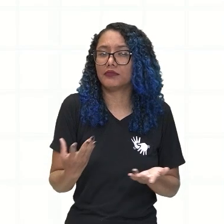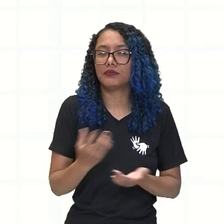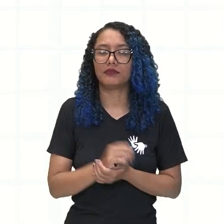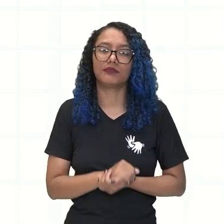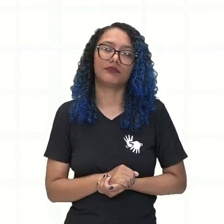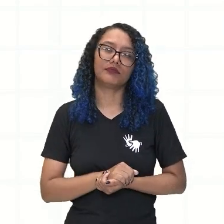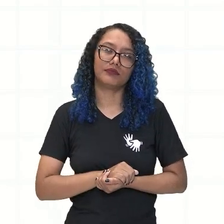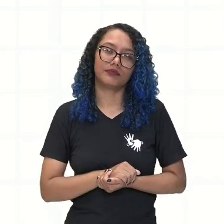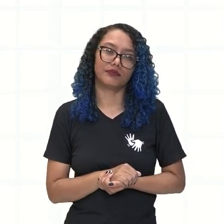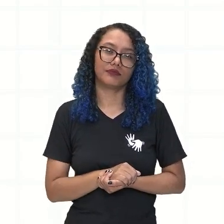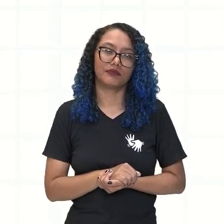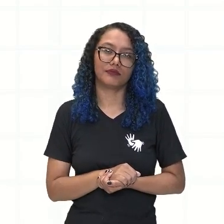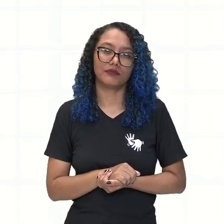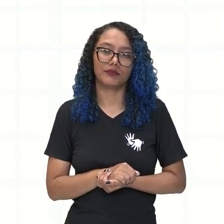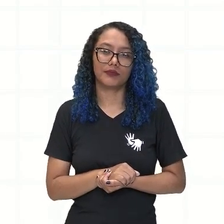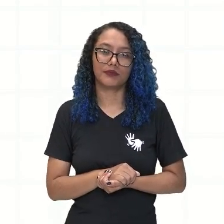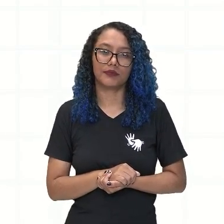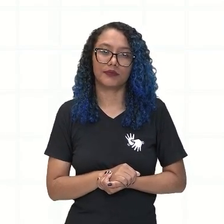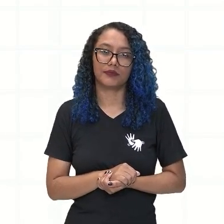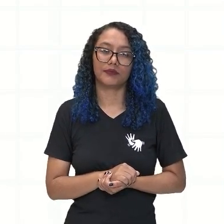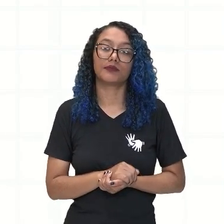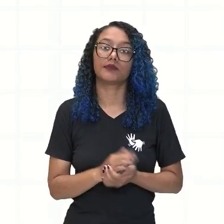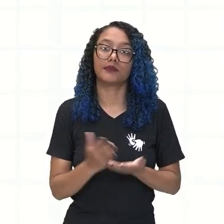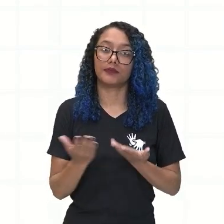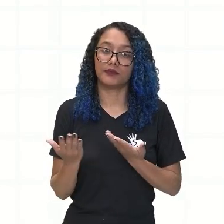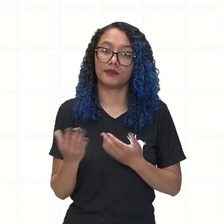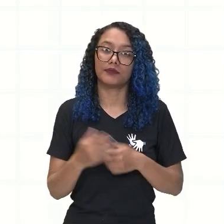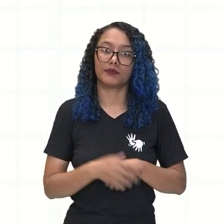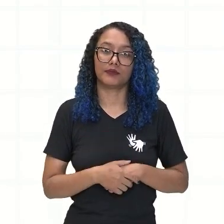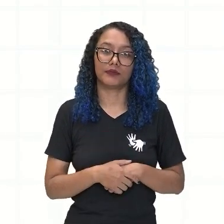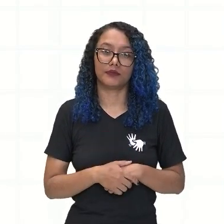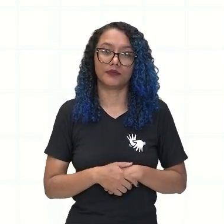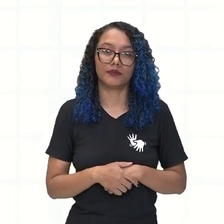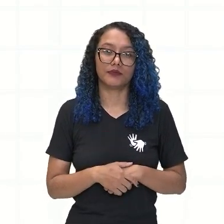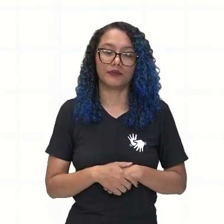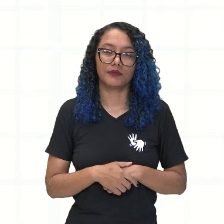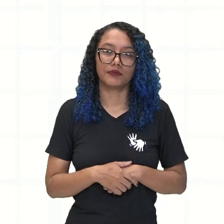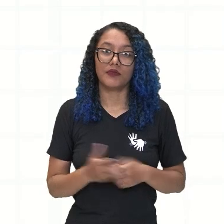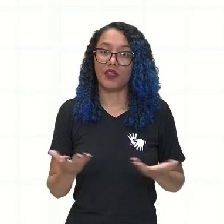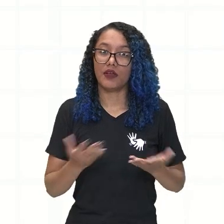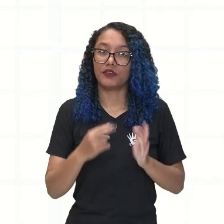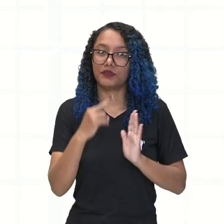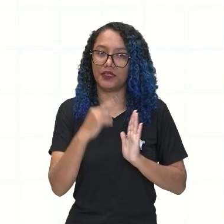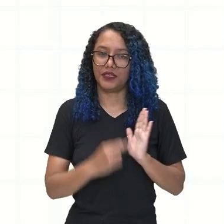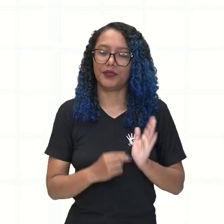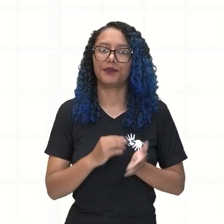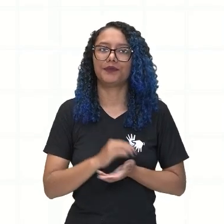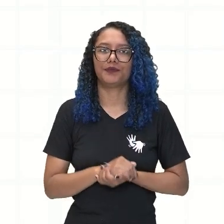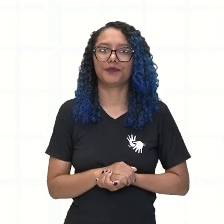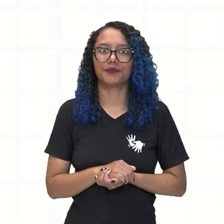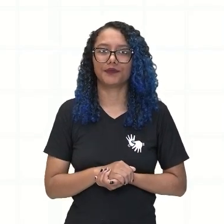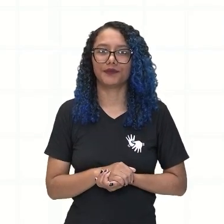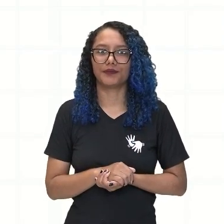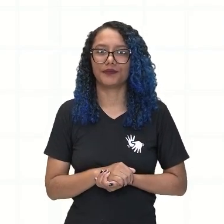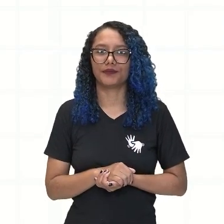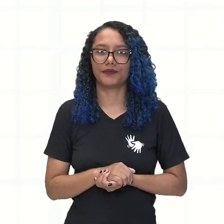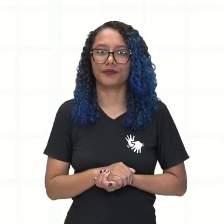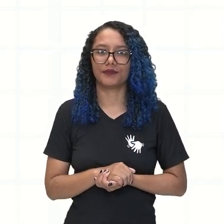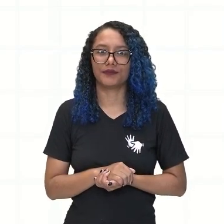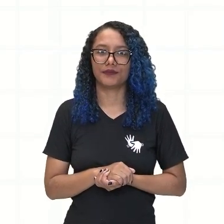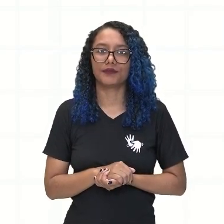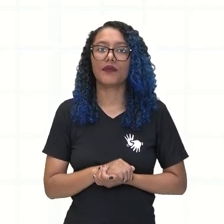algumas informações sobre as aves do terror. Vamos ler juntos? Vamos lá. De uma